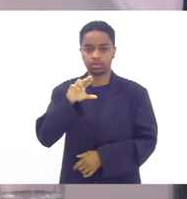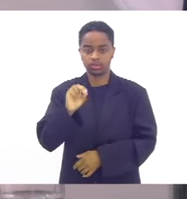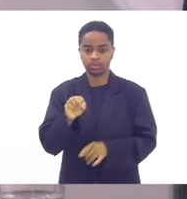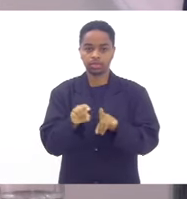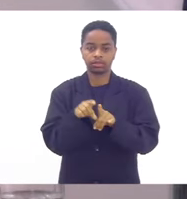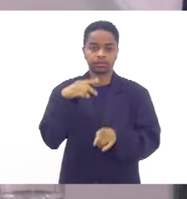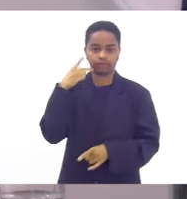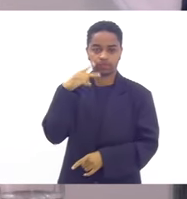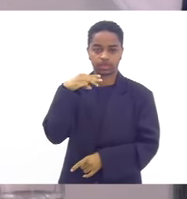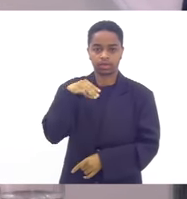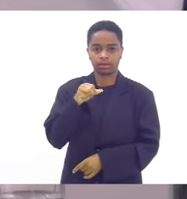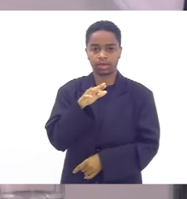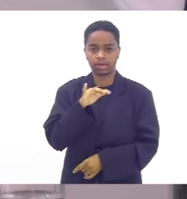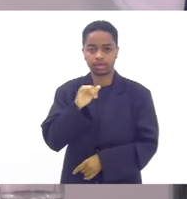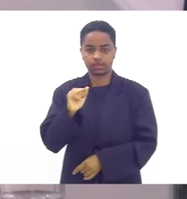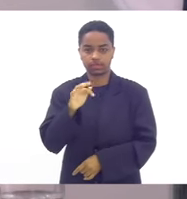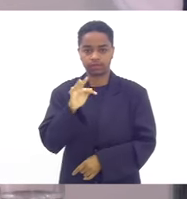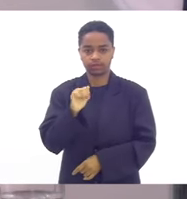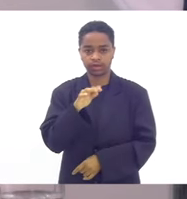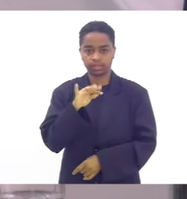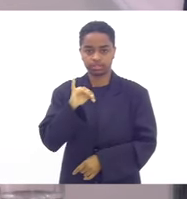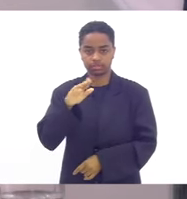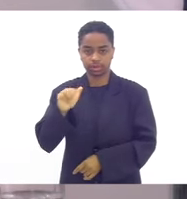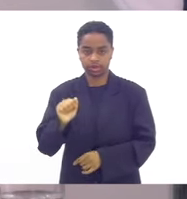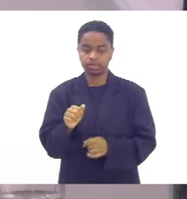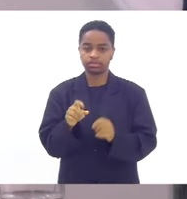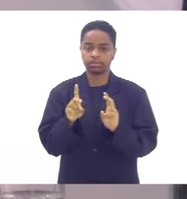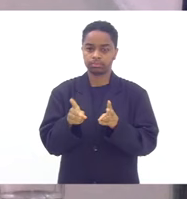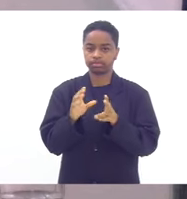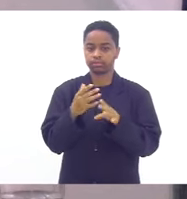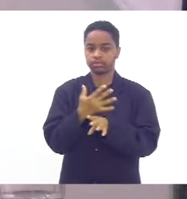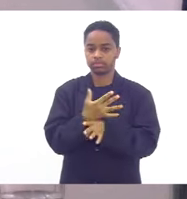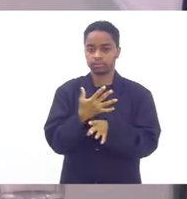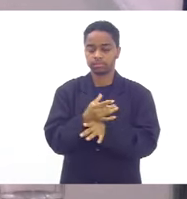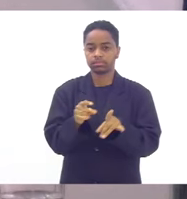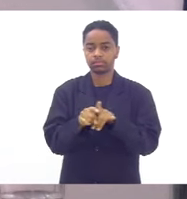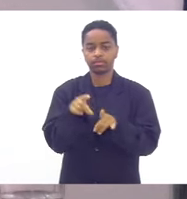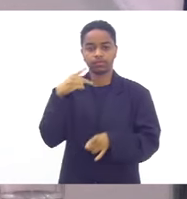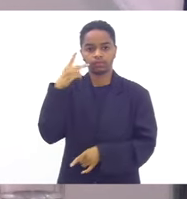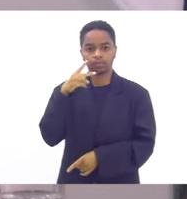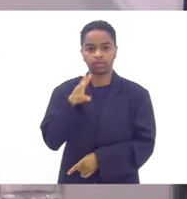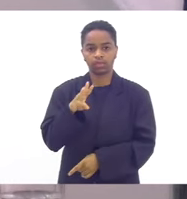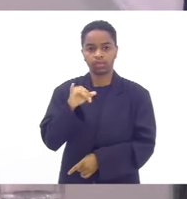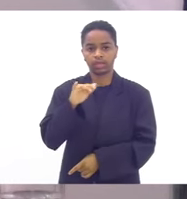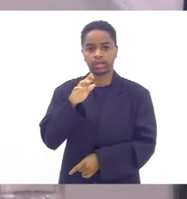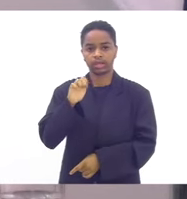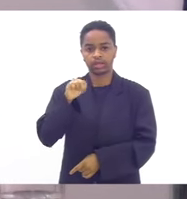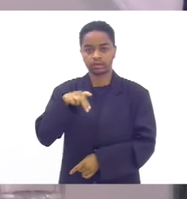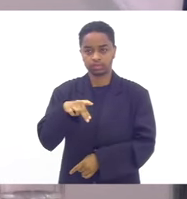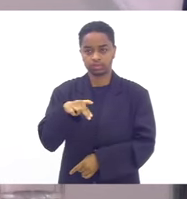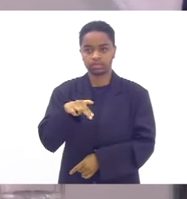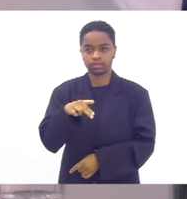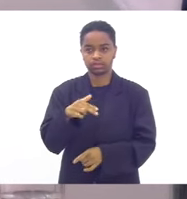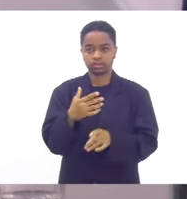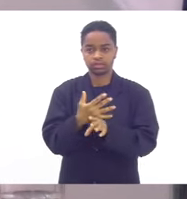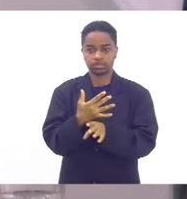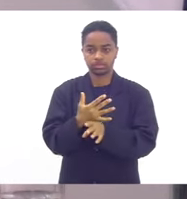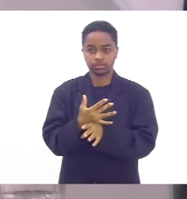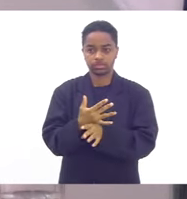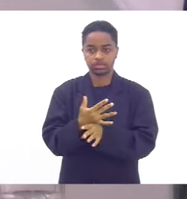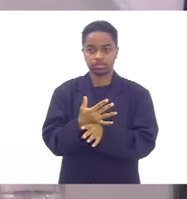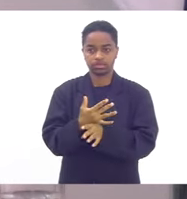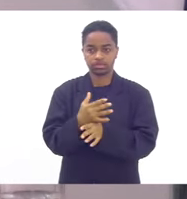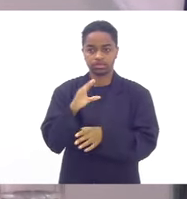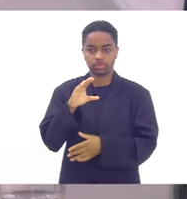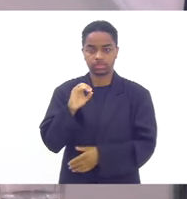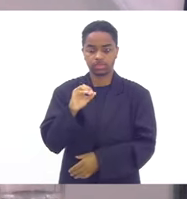Fátima Francisco, da cidade de Casimiro de Abreu, e o vereador William de Carvalho Rosário, da cidade de